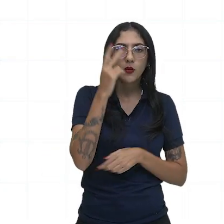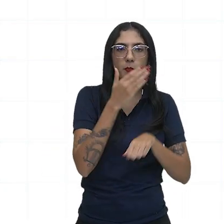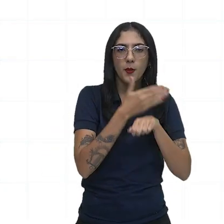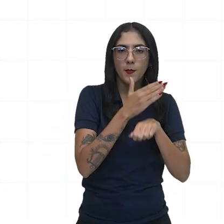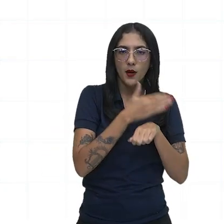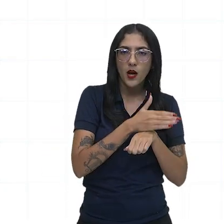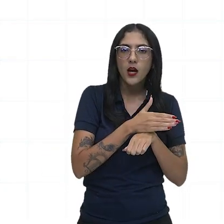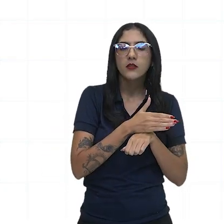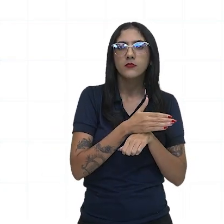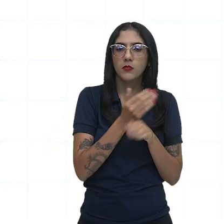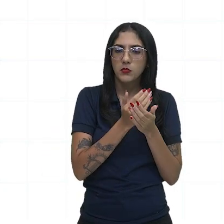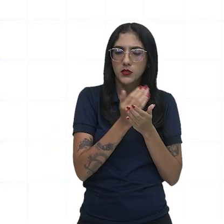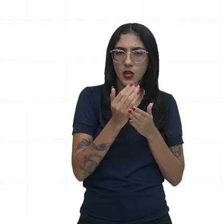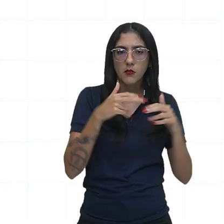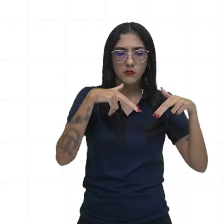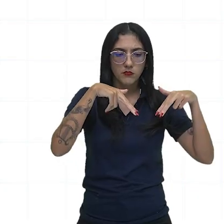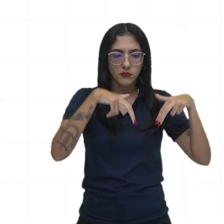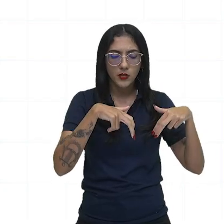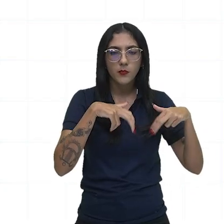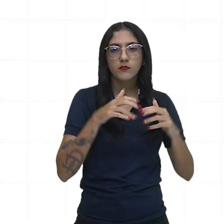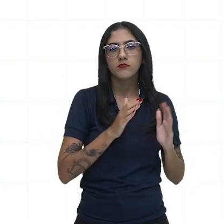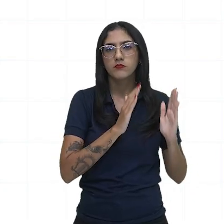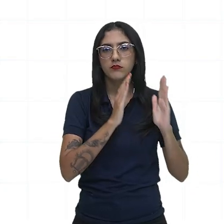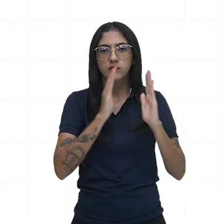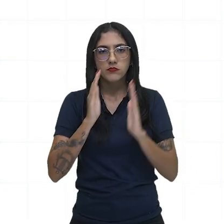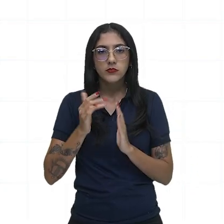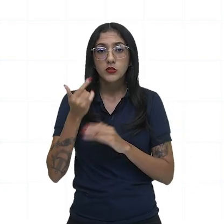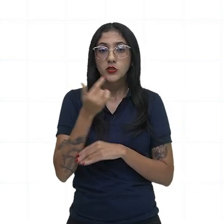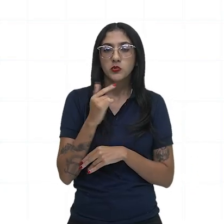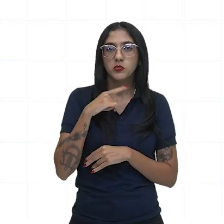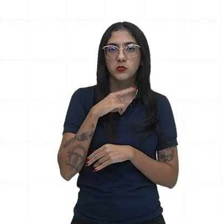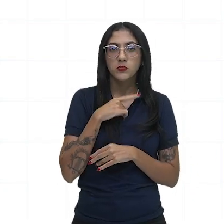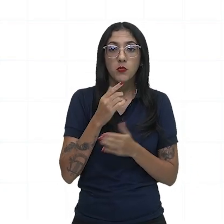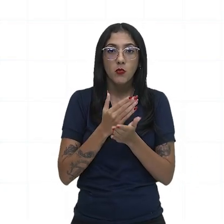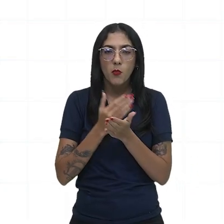preparação para o início da luta. Vem o segundo passo,